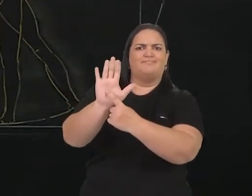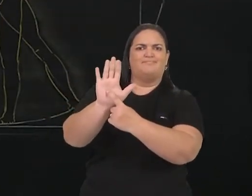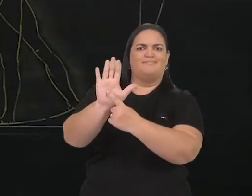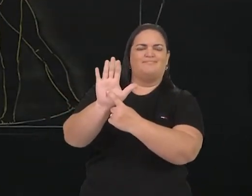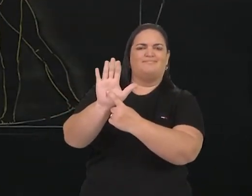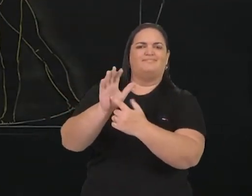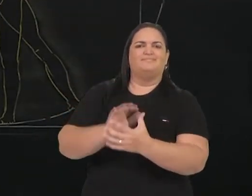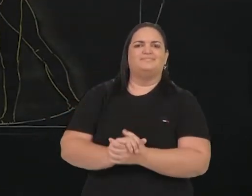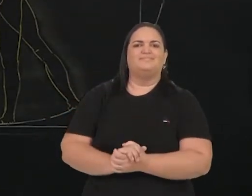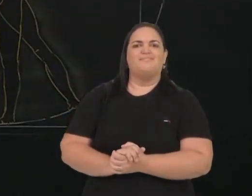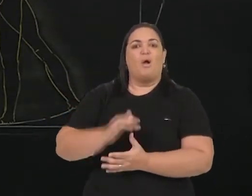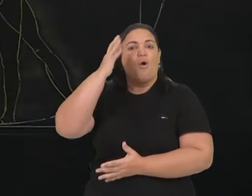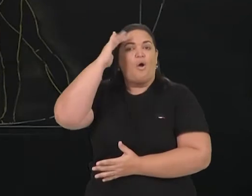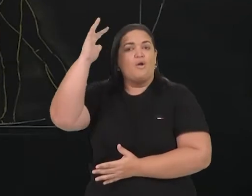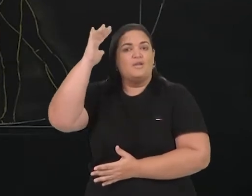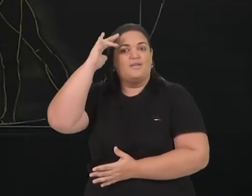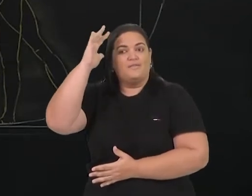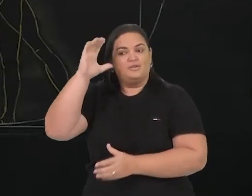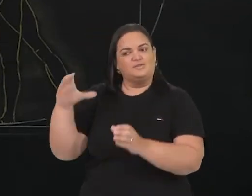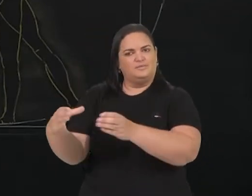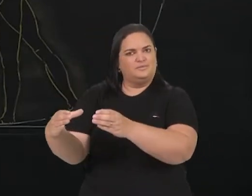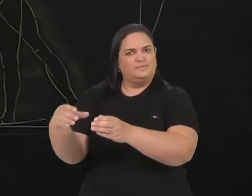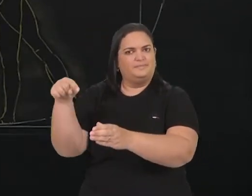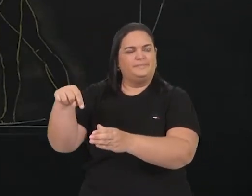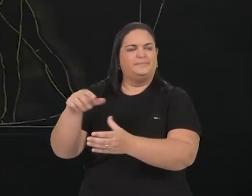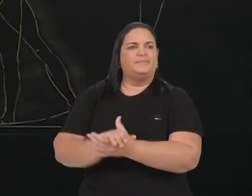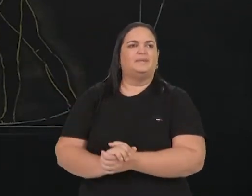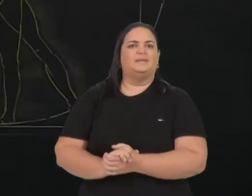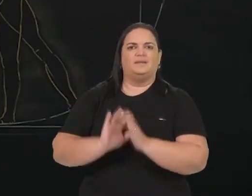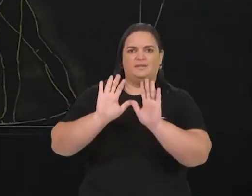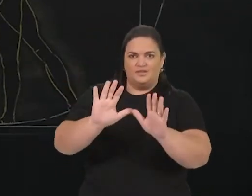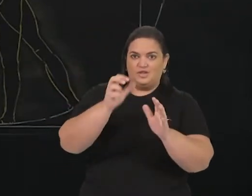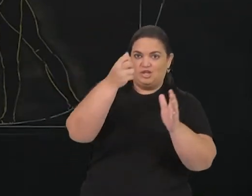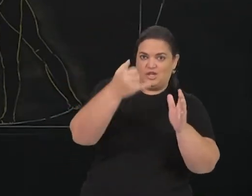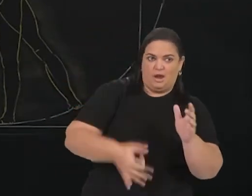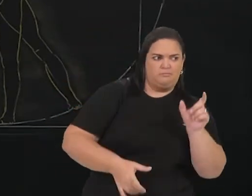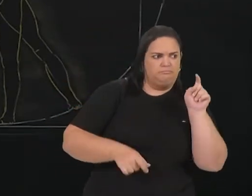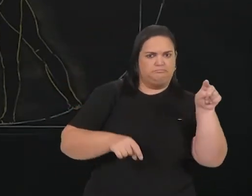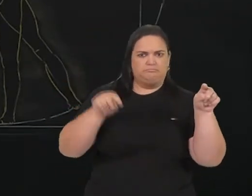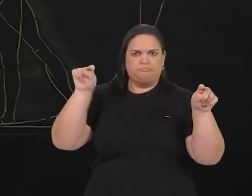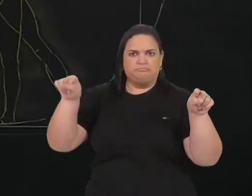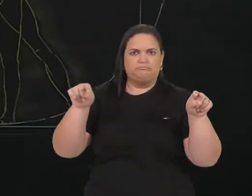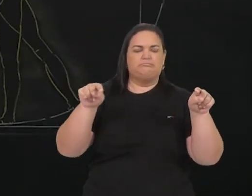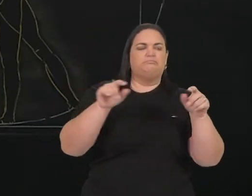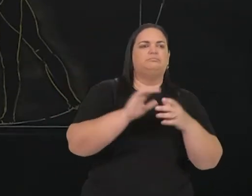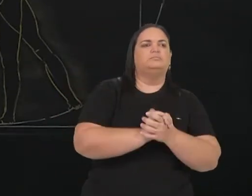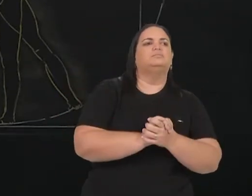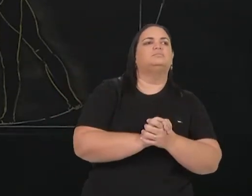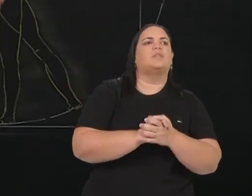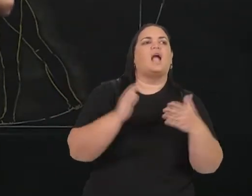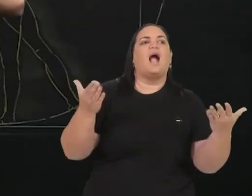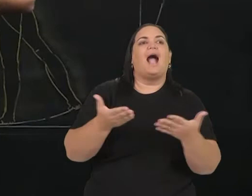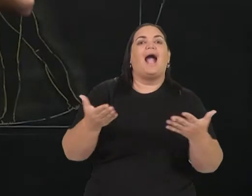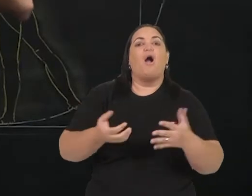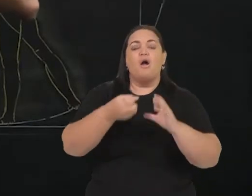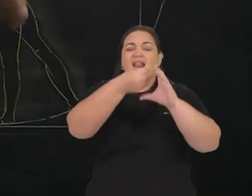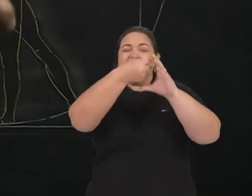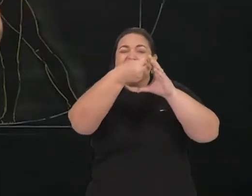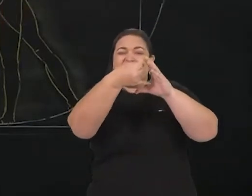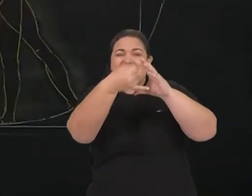artística. Vamos detalhar isso para entender melhor? Já explicamos por que desses termos. Vamos agora ver algumas